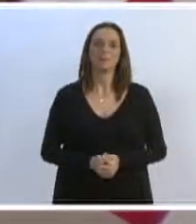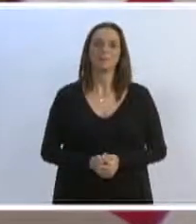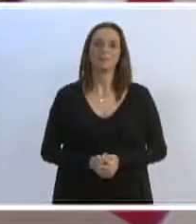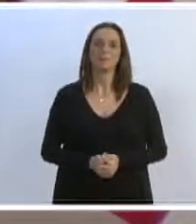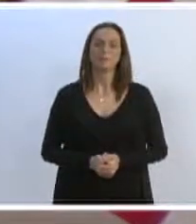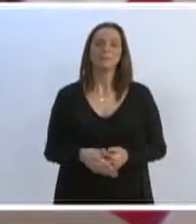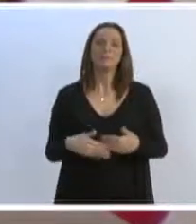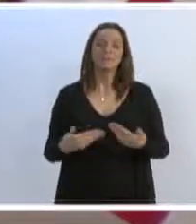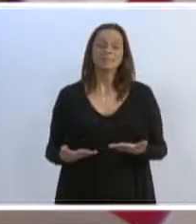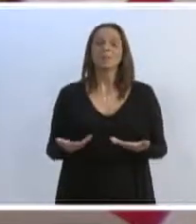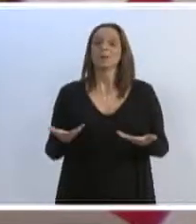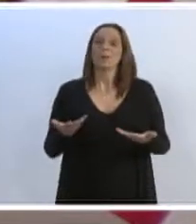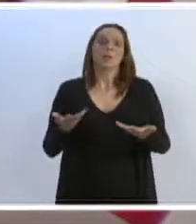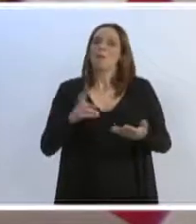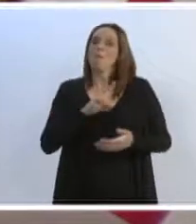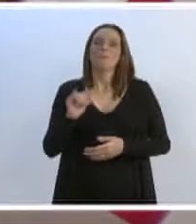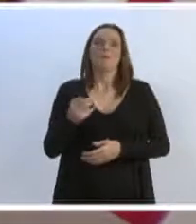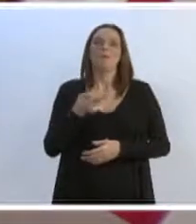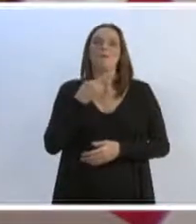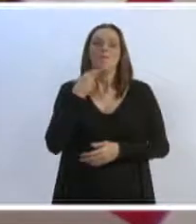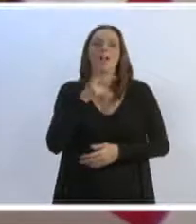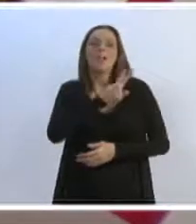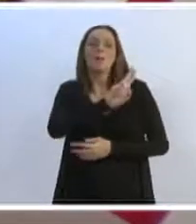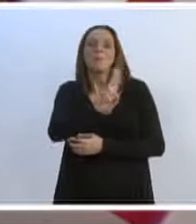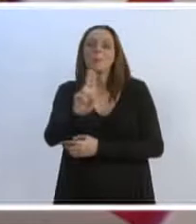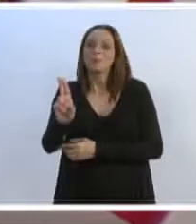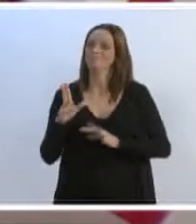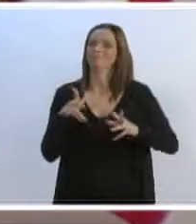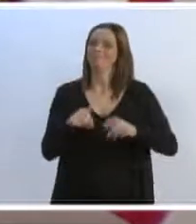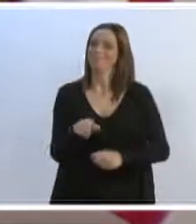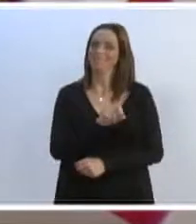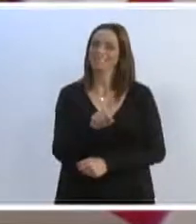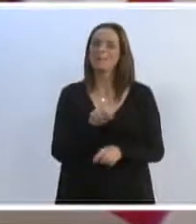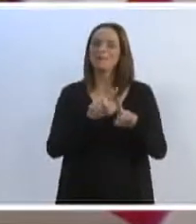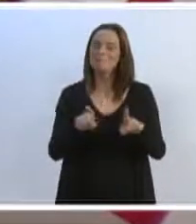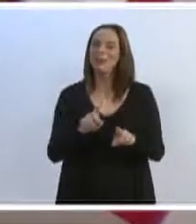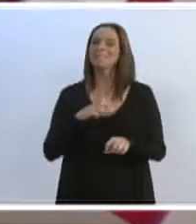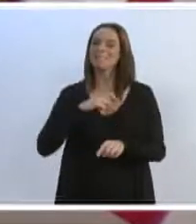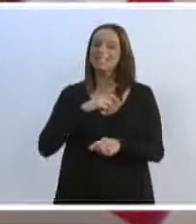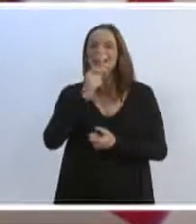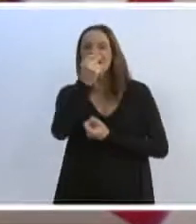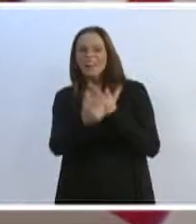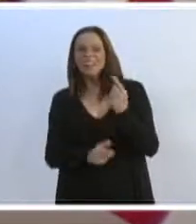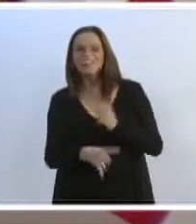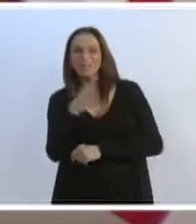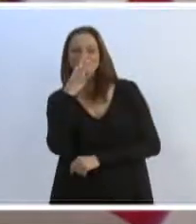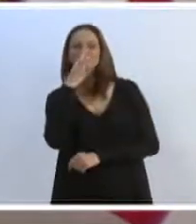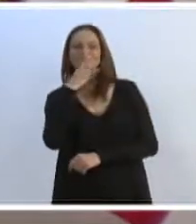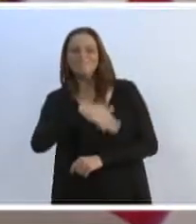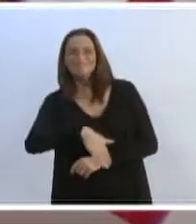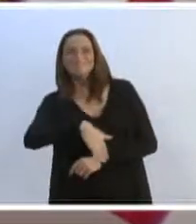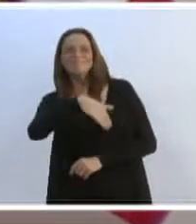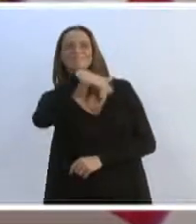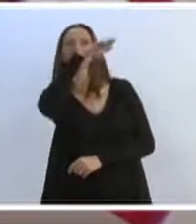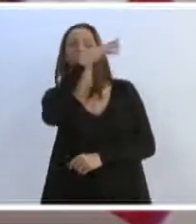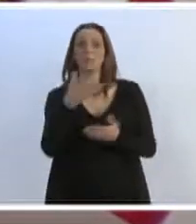revista Blumenau em Cadernos. Convidamos nesse momento, então, o vereador Silvio Zimmermann para prestar sua homenagem.